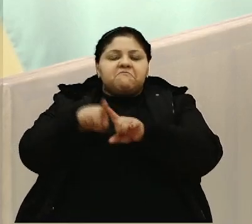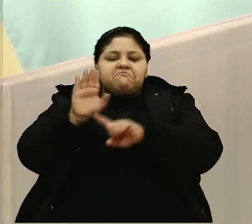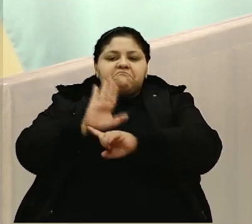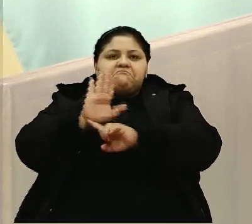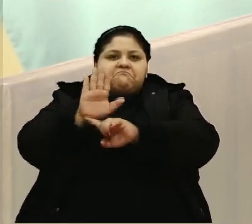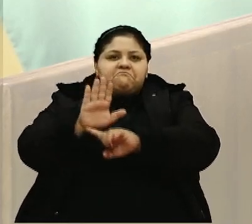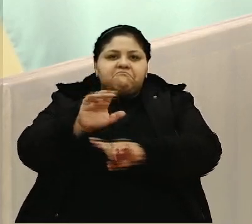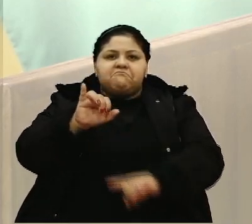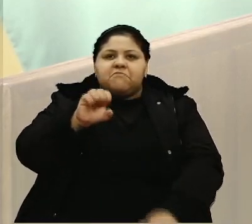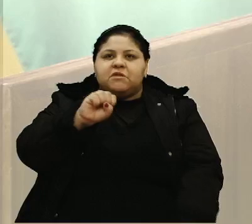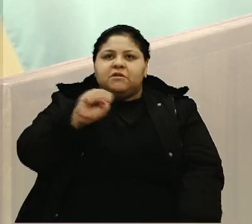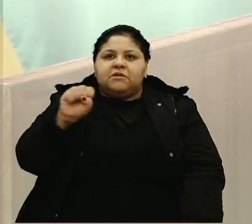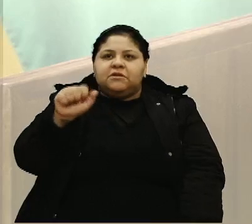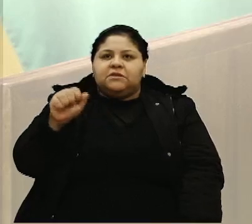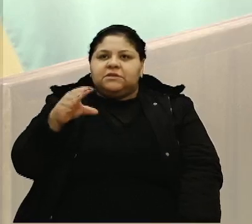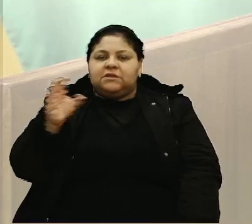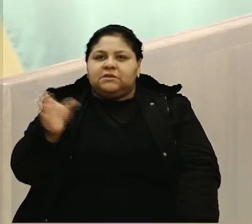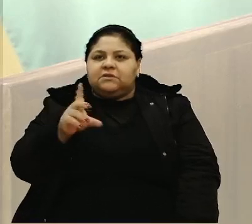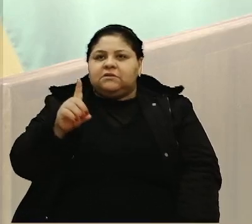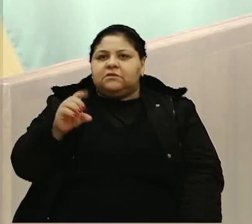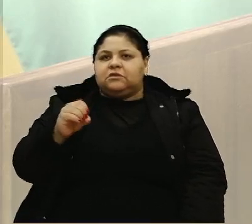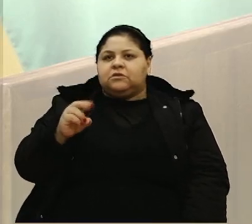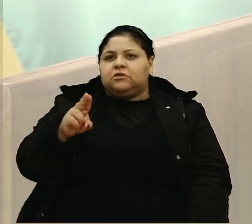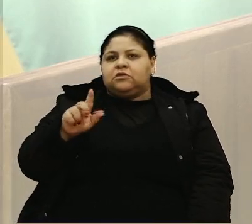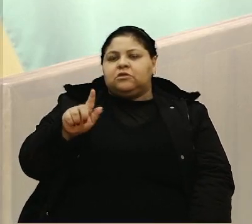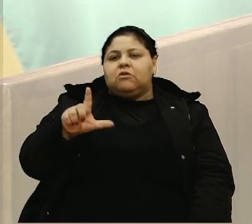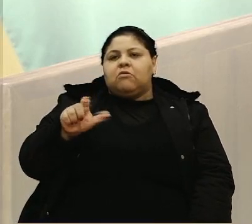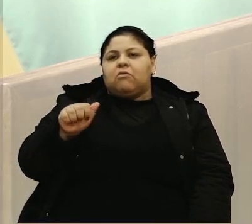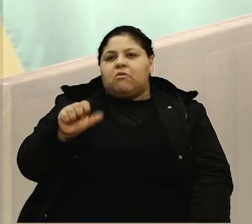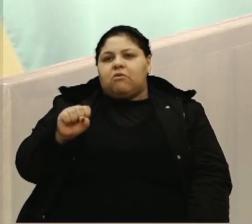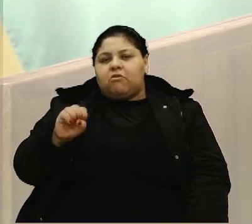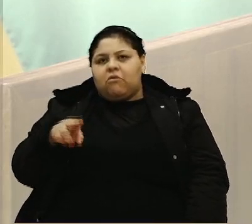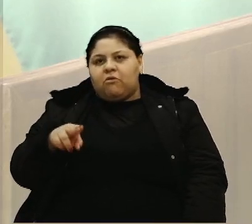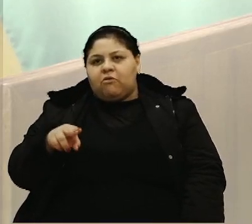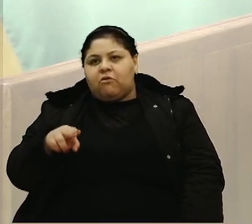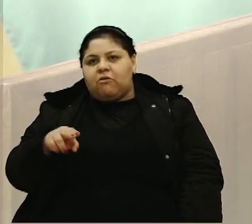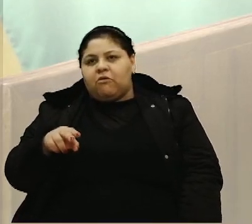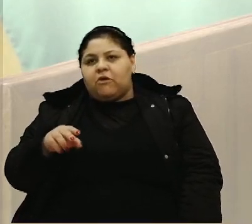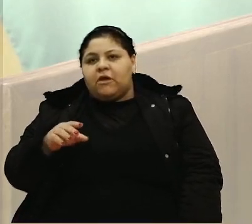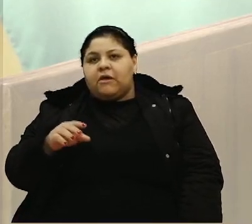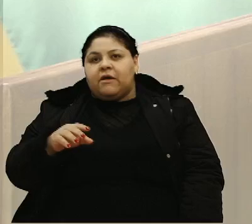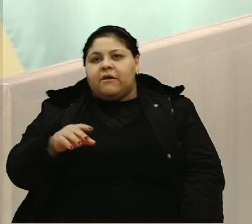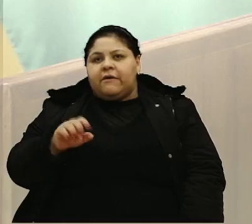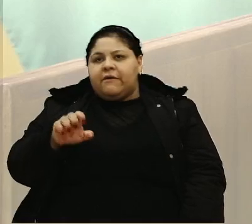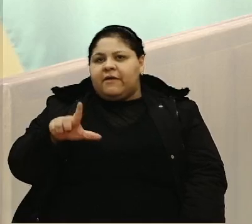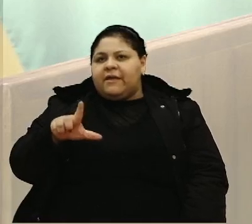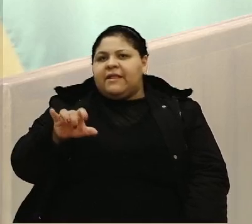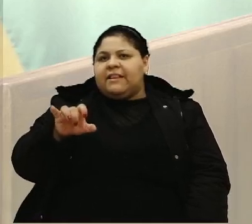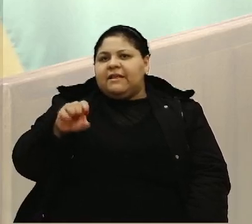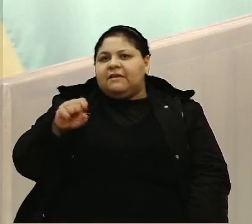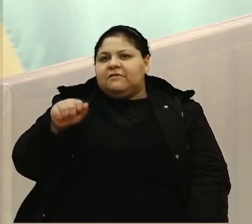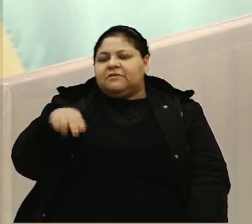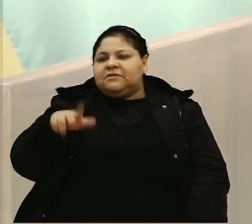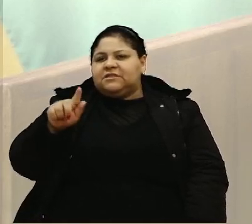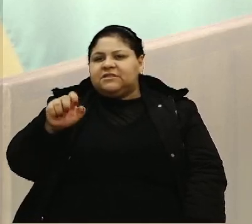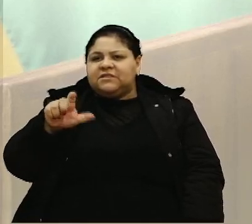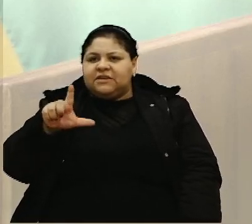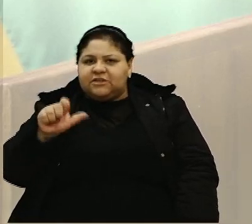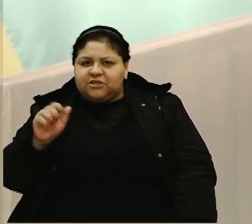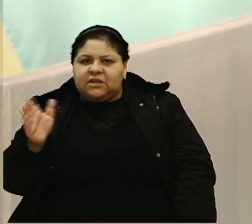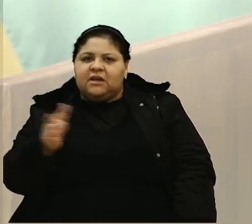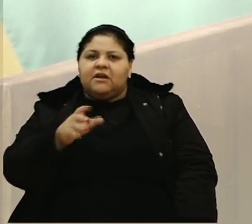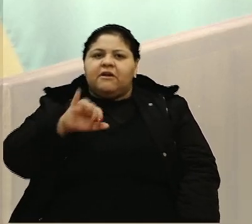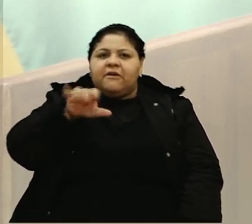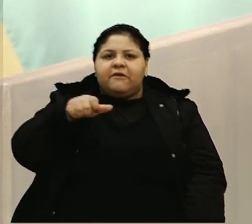Isaac, o Douglas, em especial a Elisângela, também presidente do Altos da Maestra, ao Jair lá do Rota Nova,